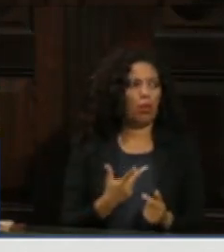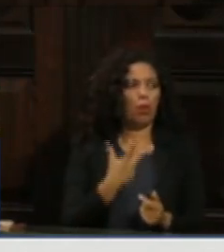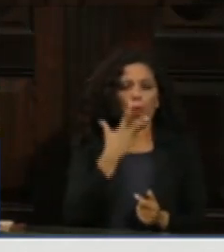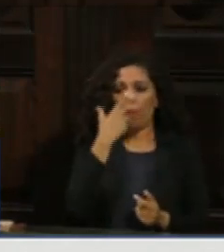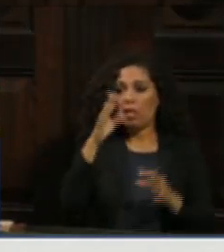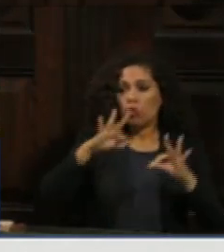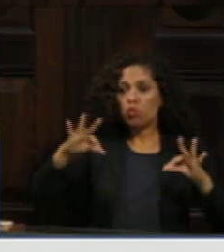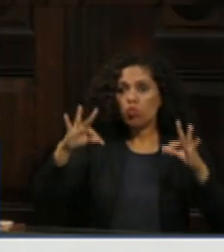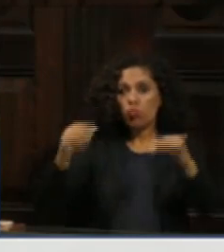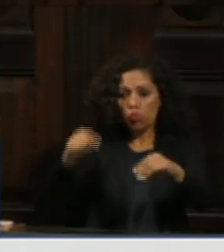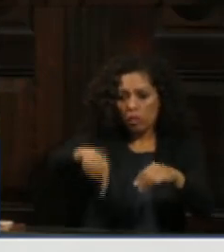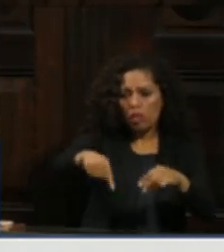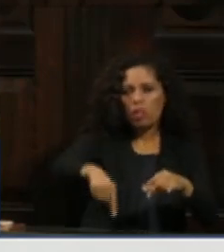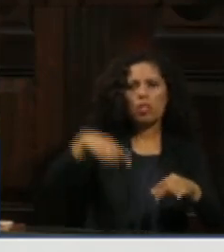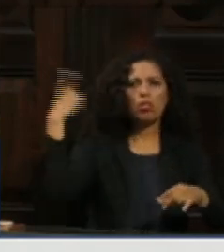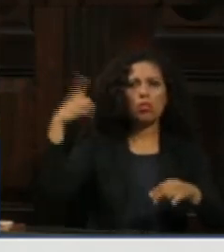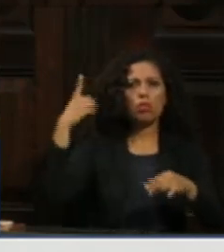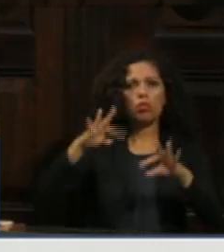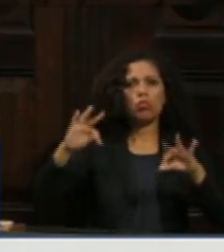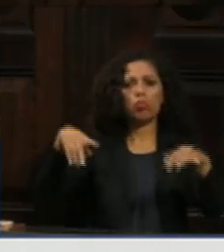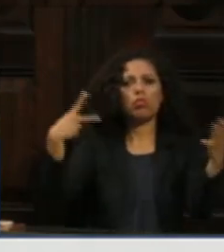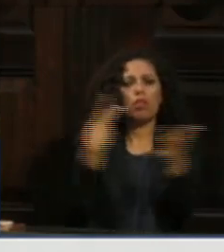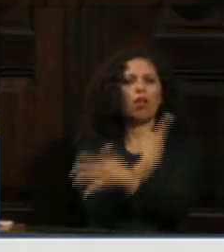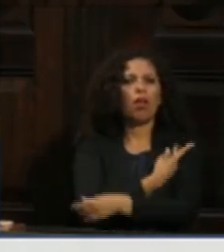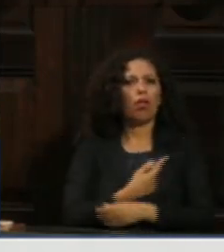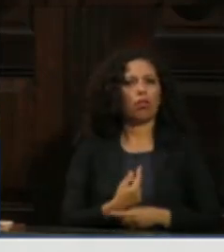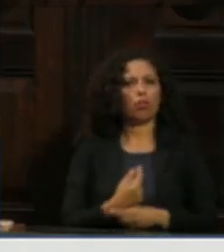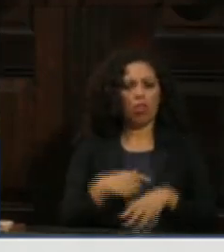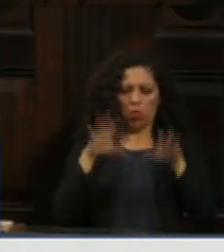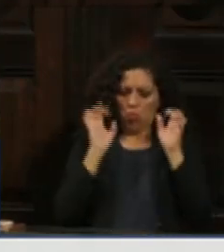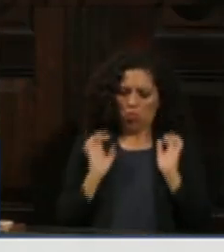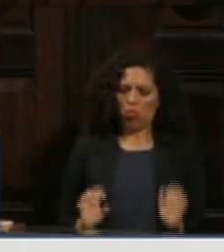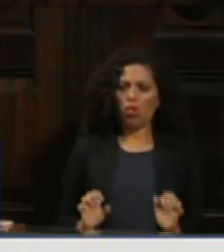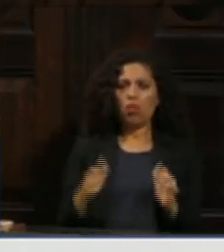de Estado diferentes, visões de mundo diferentes. Dependendo das